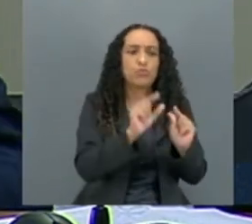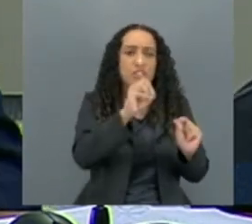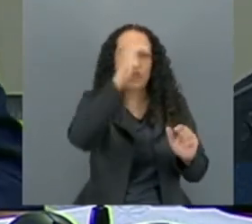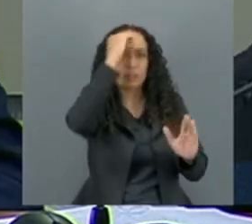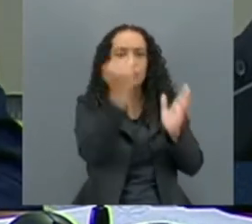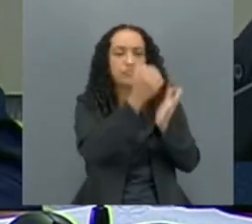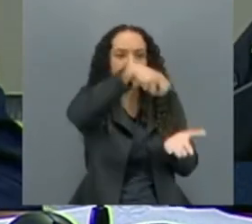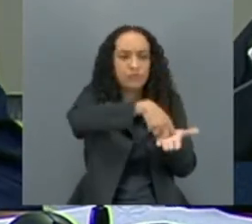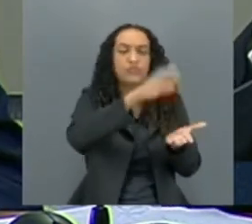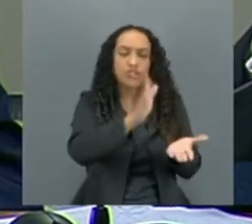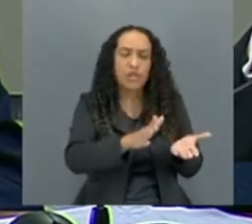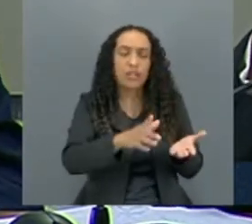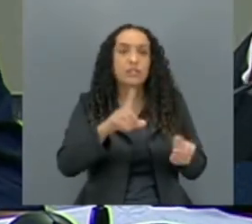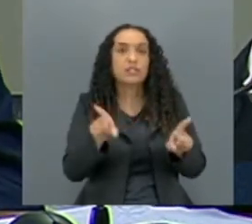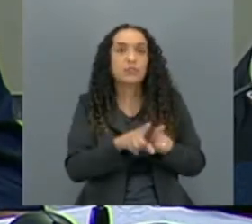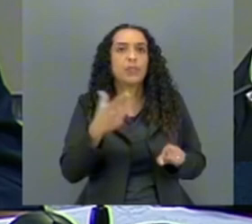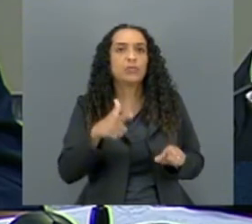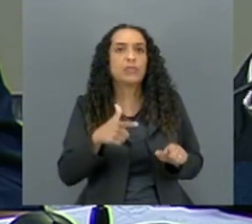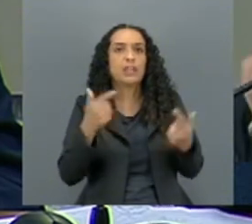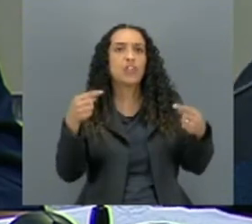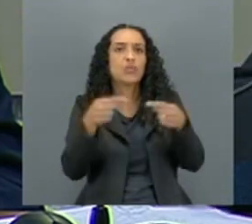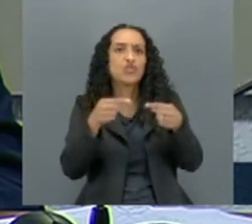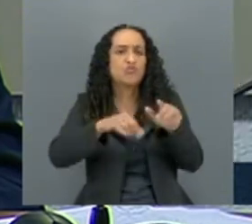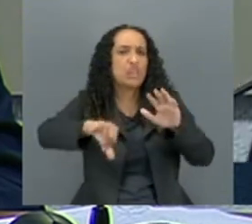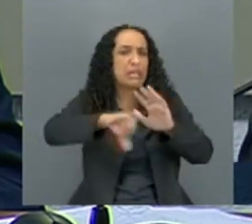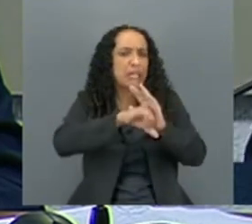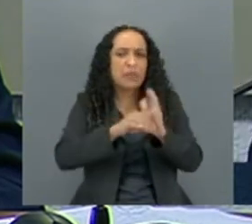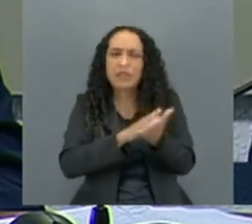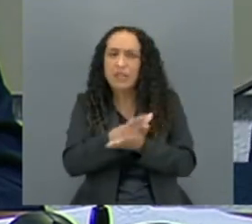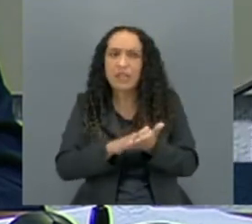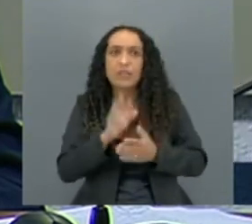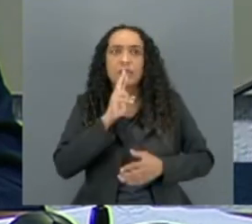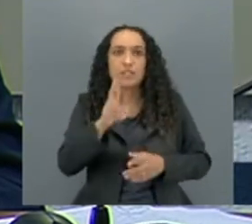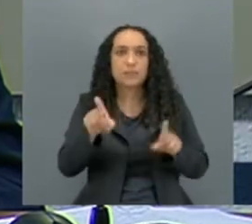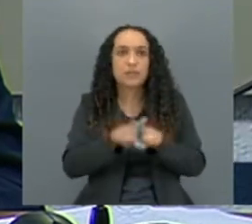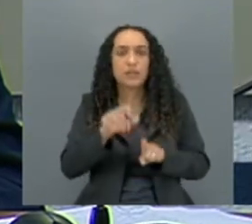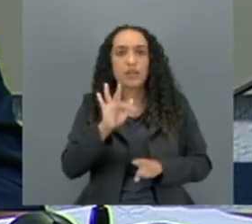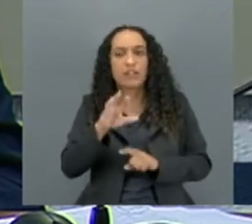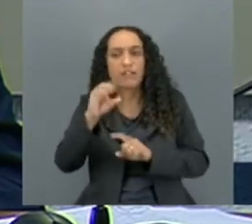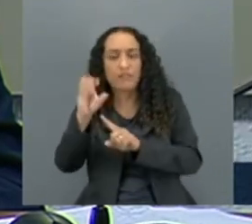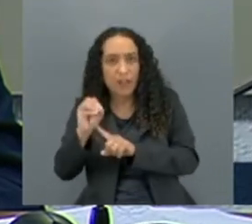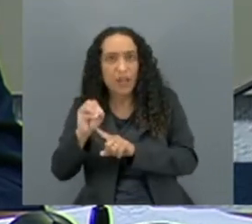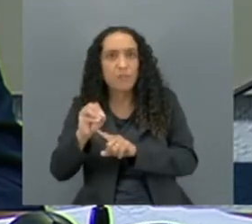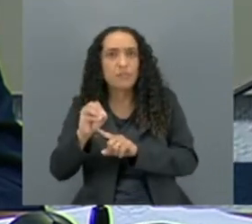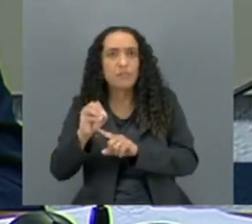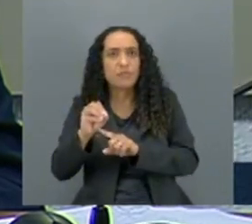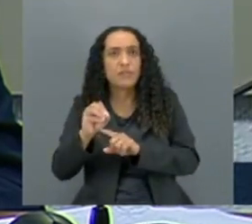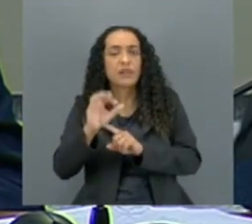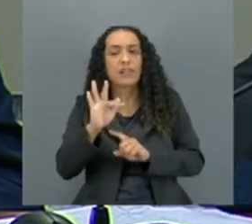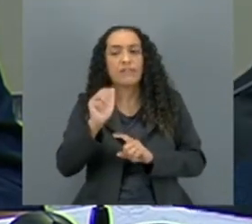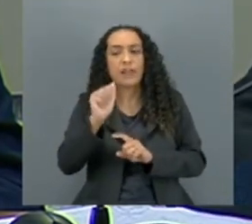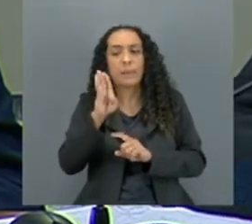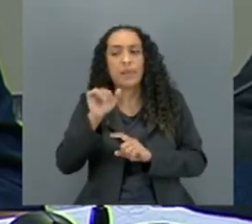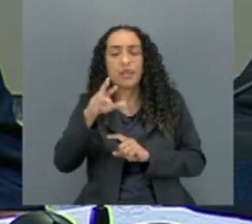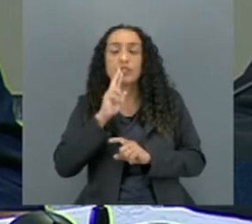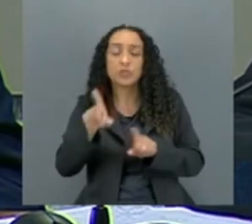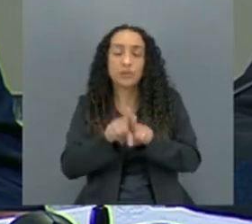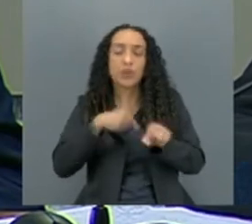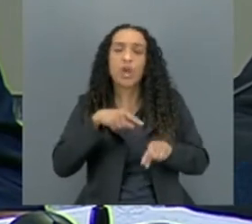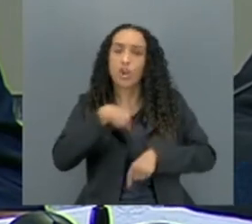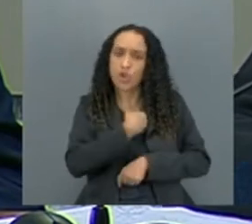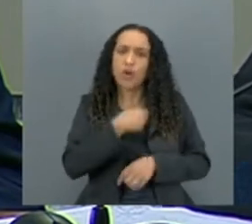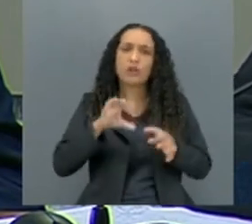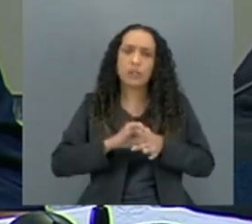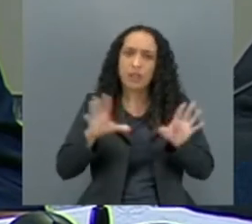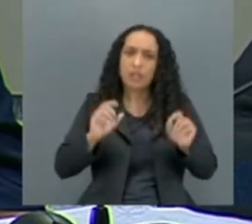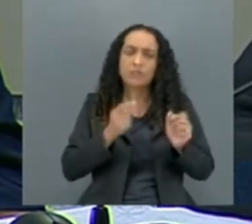etc. Também não temos leniência com nenhum tipo de crimes. Aliás, respondendo ao senador Fabiano Contarato, nós estamos dispostos,